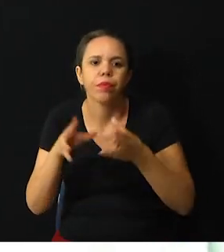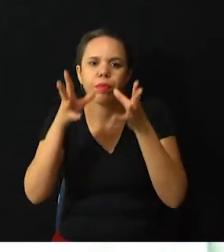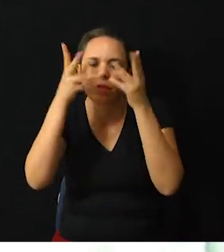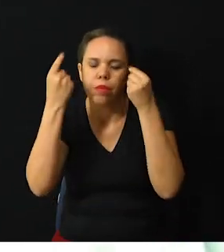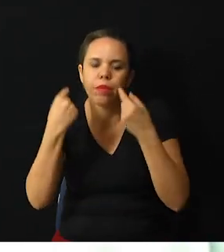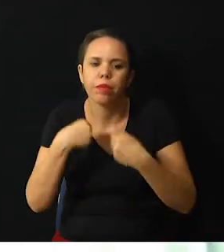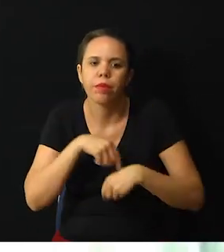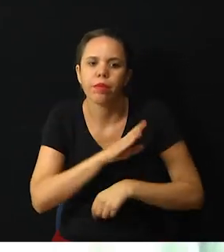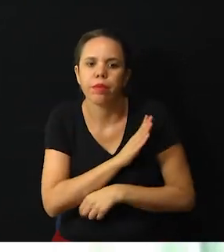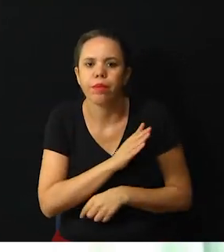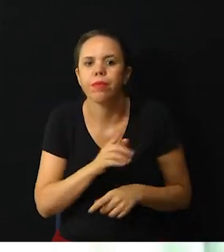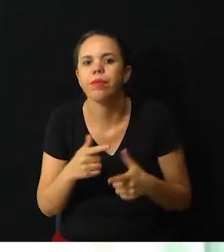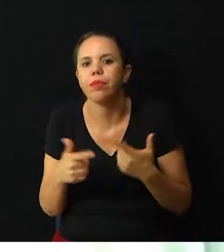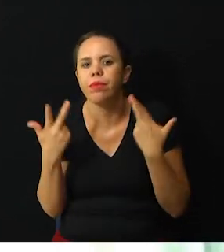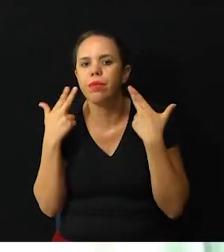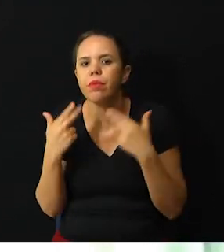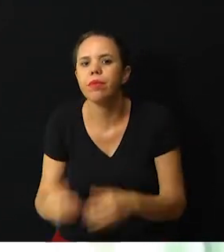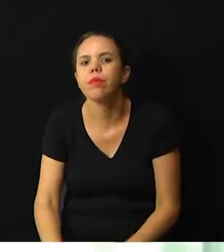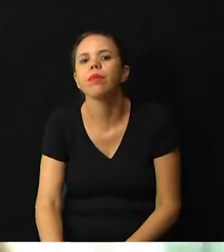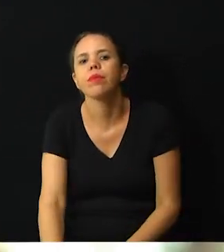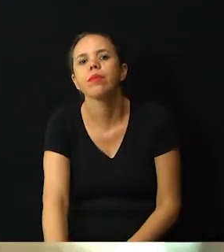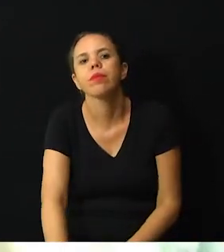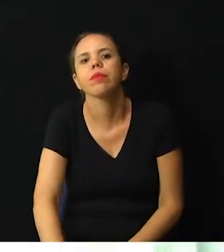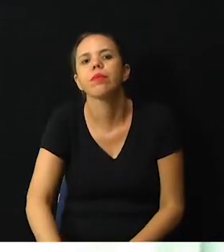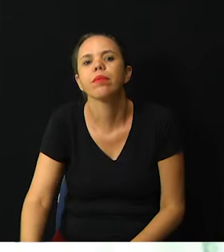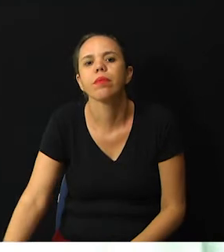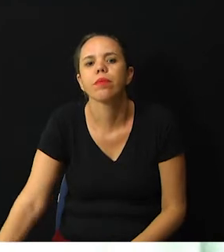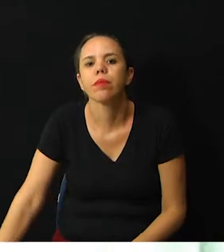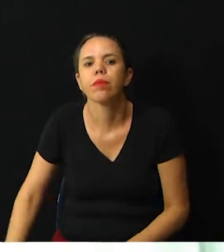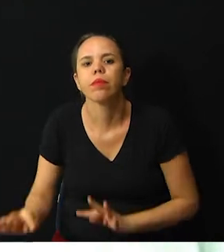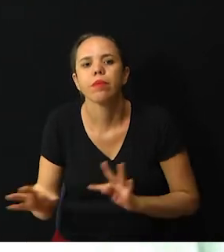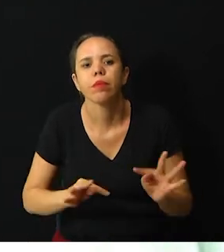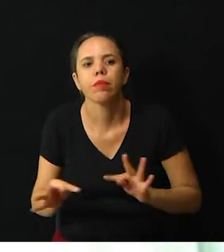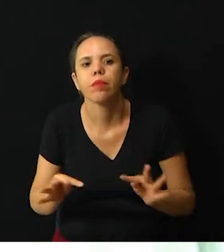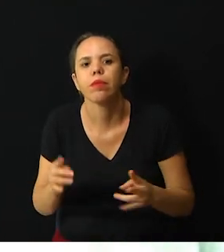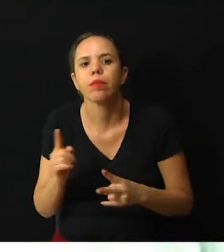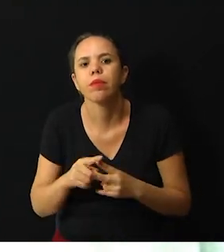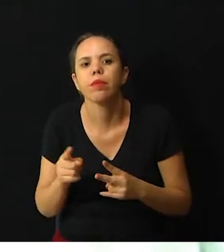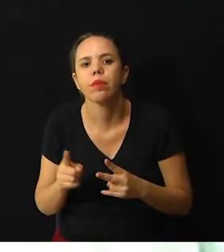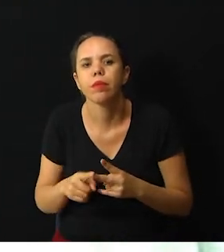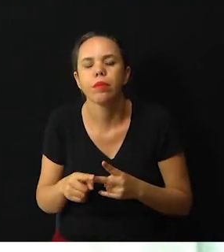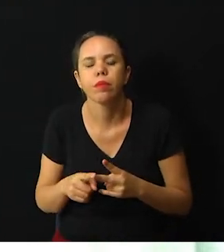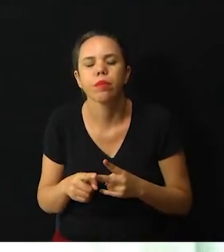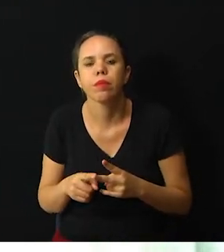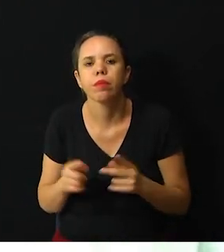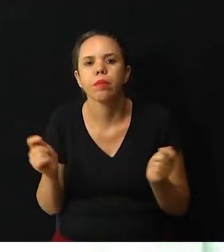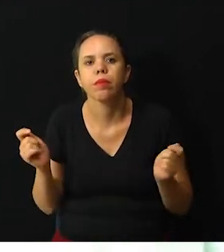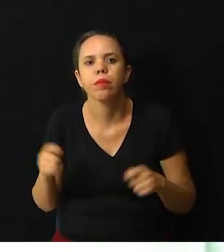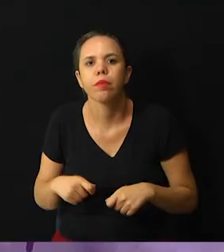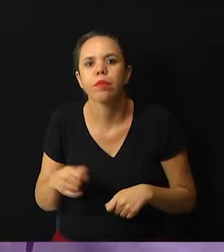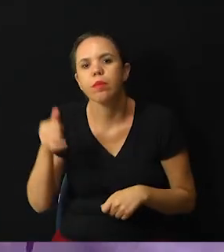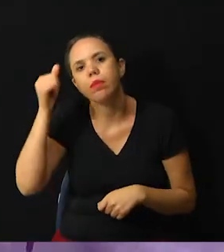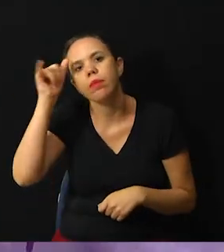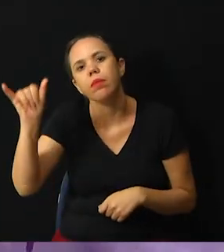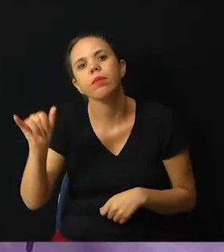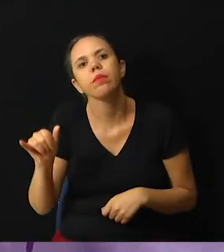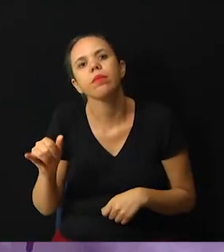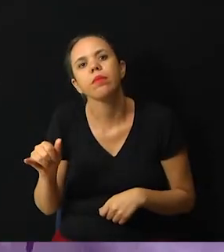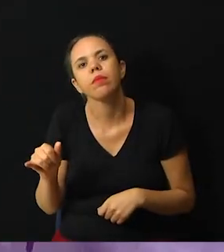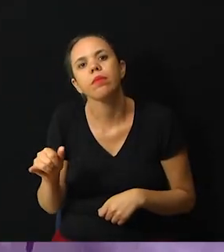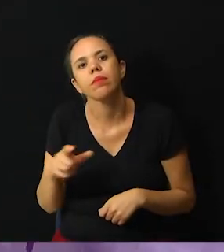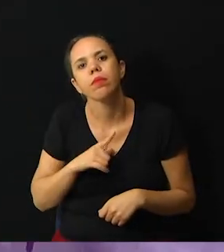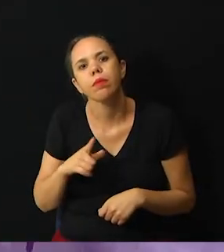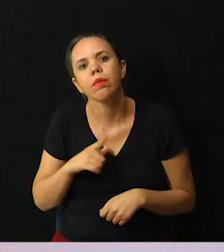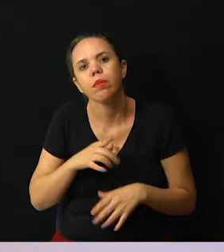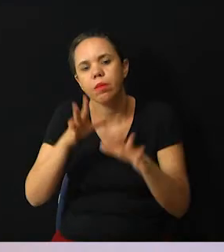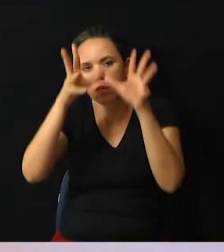mais vascular, que também é bastante frequente. Daí você tem que tentar tratar as duas coisas. E doutora, é possível evitar de se